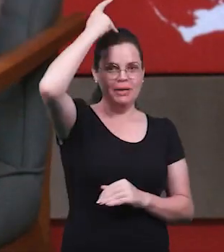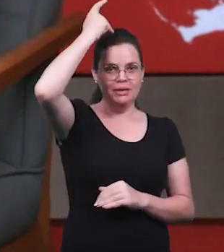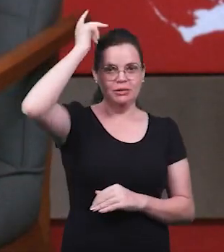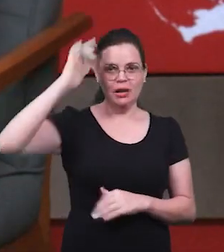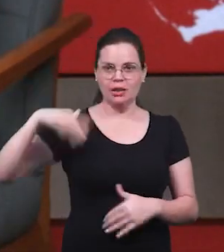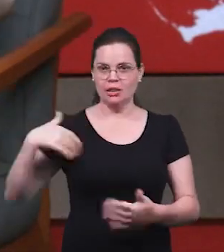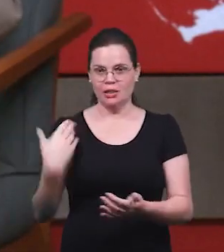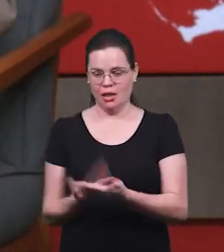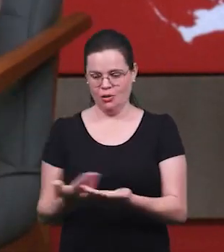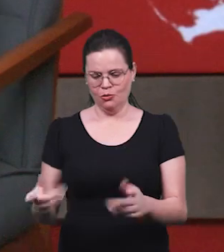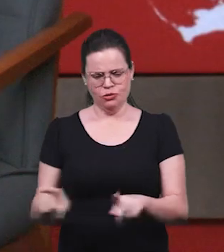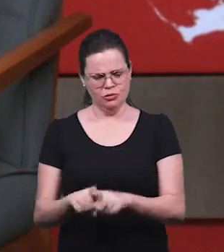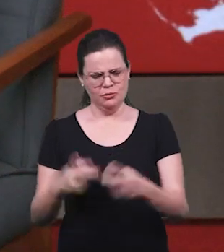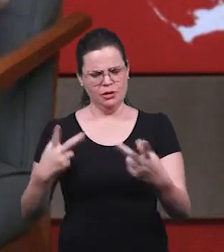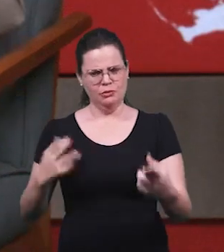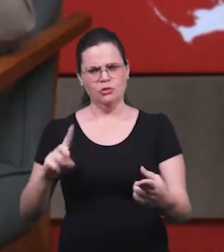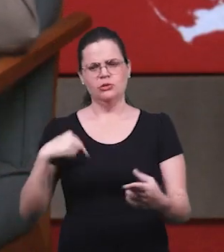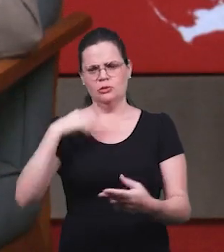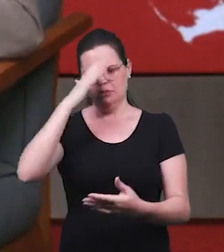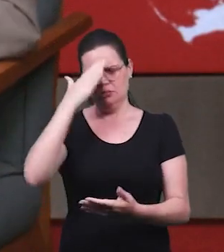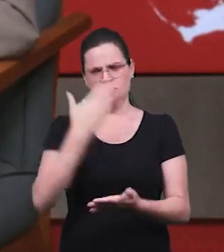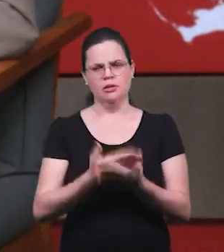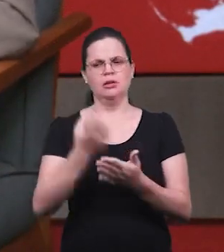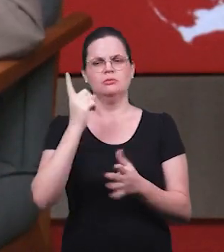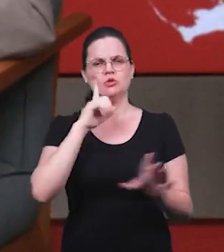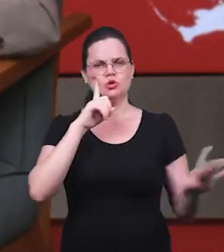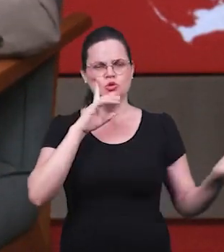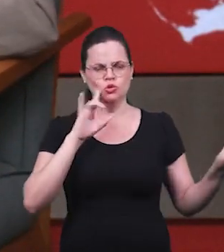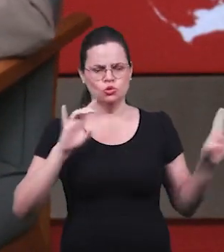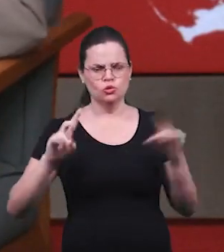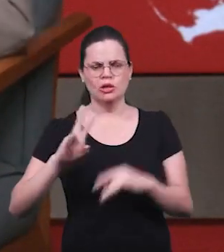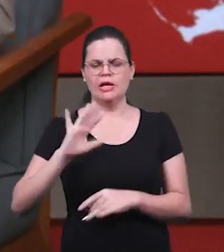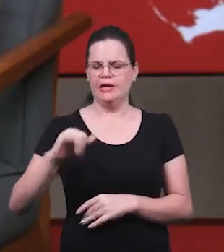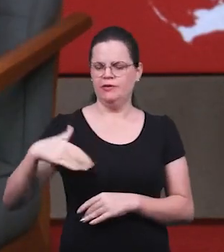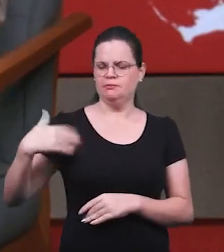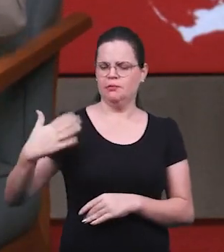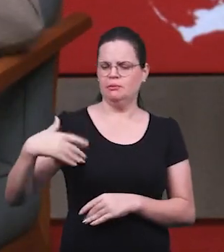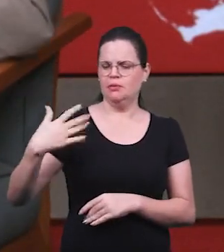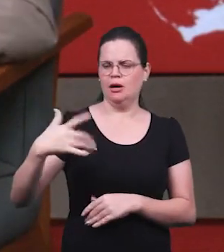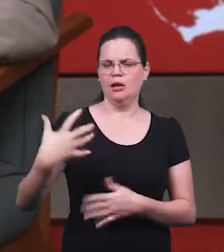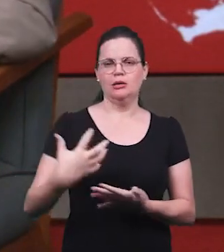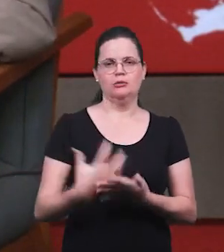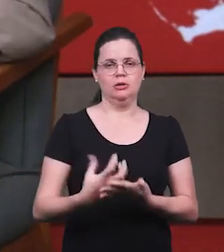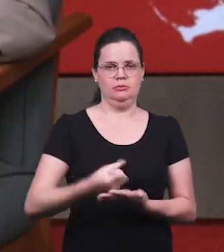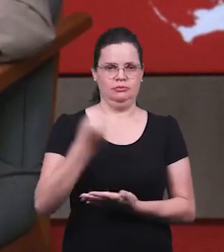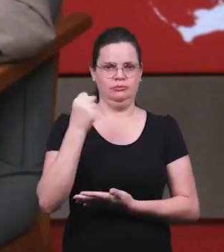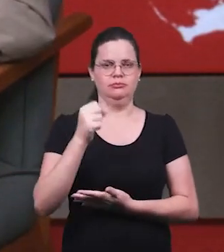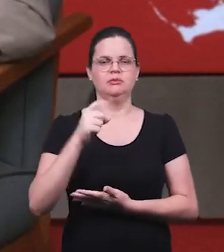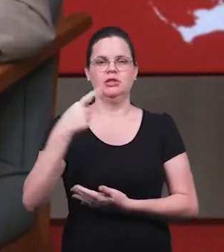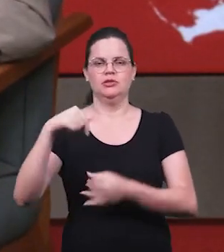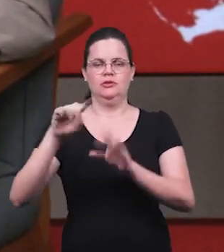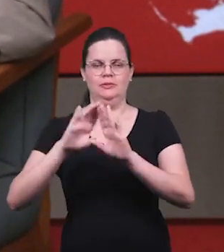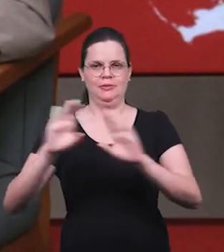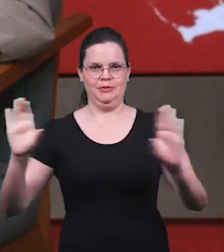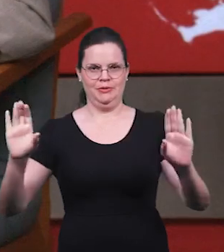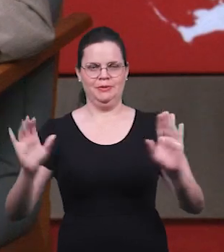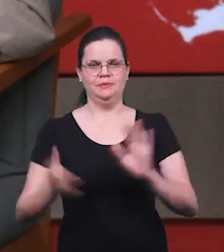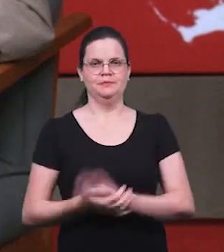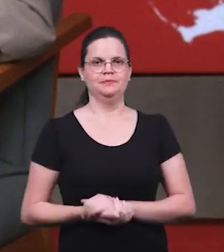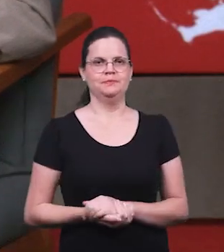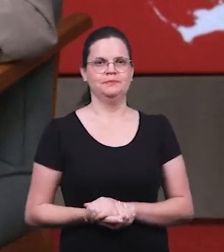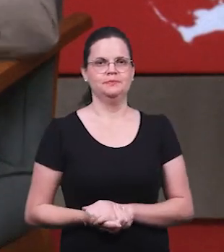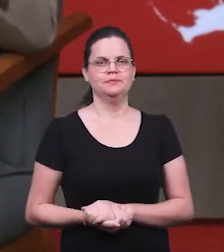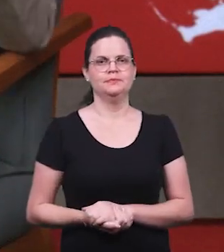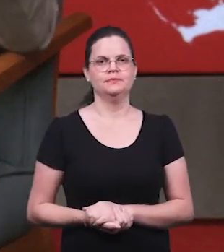acontecem conosco, nós cremos nisso todos os dias e vão continuar acontecendo conosco até o arrebatamento